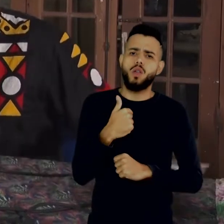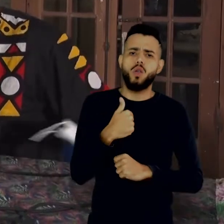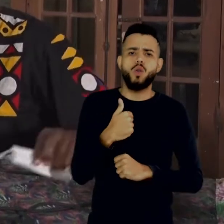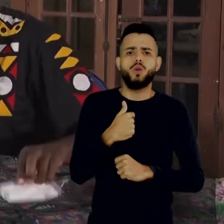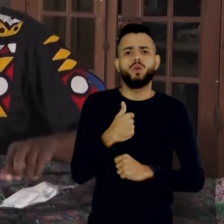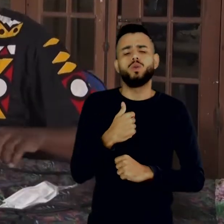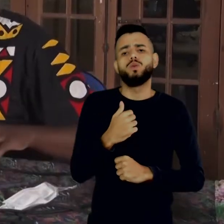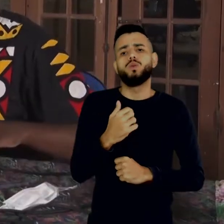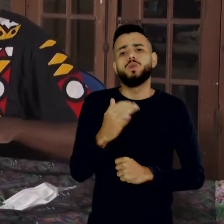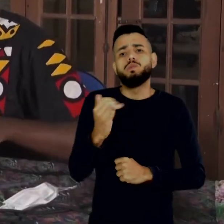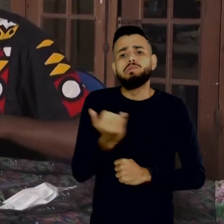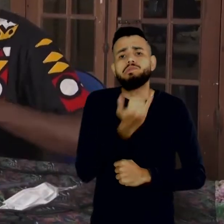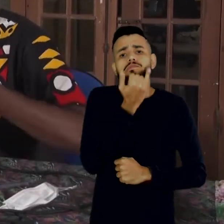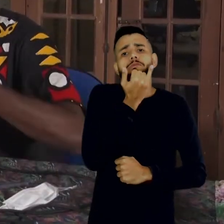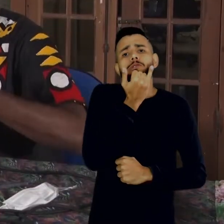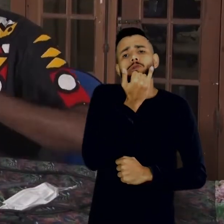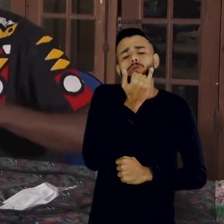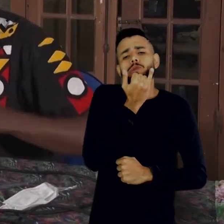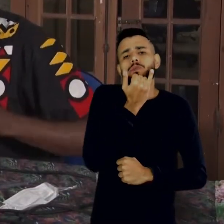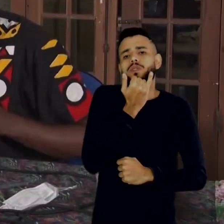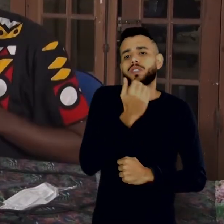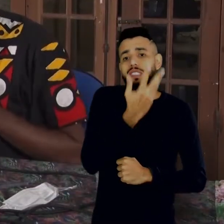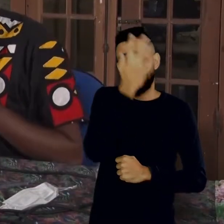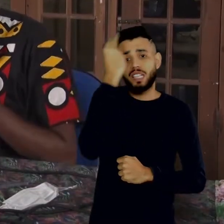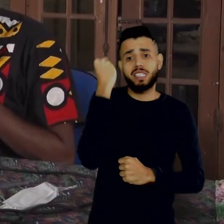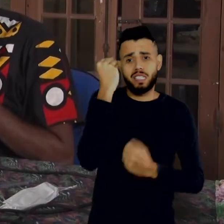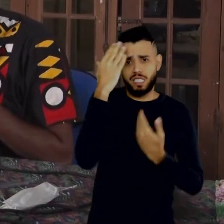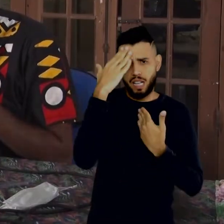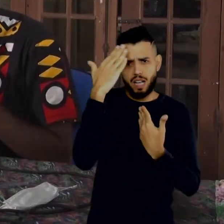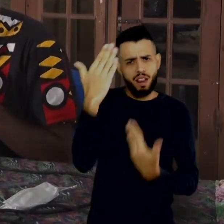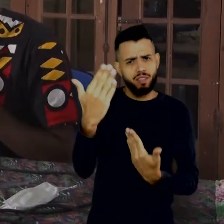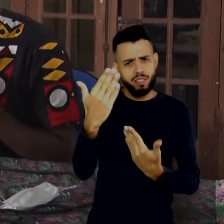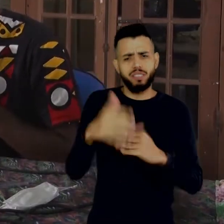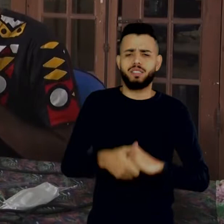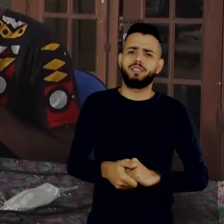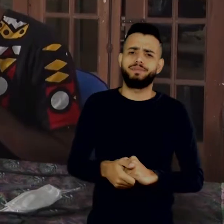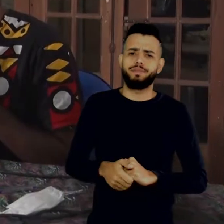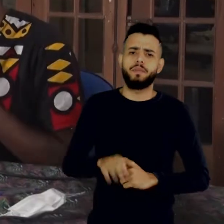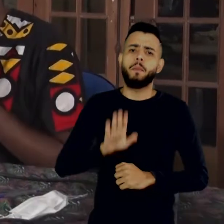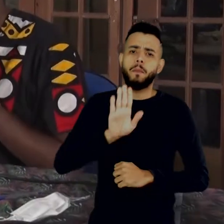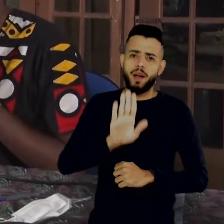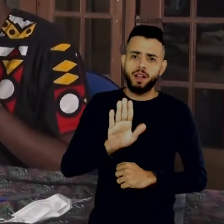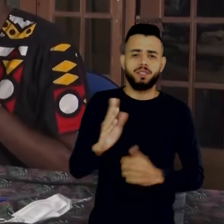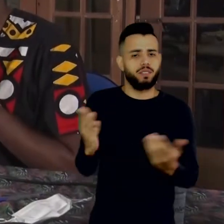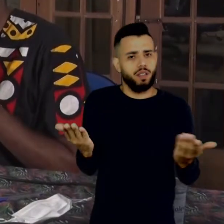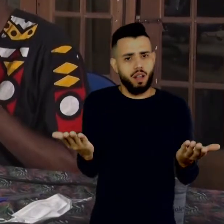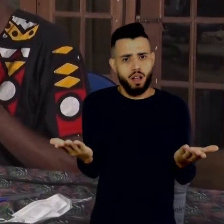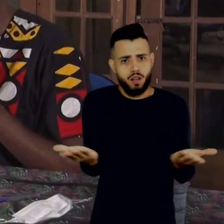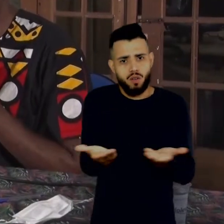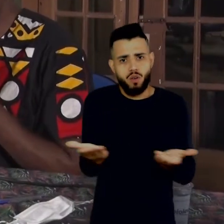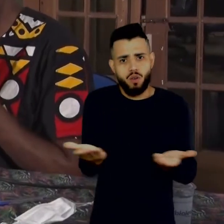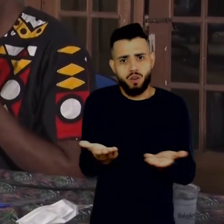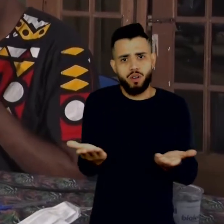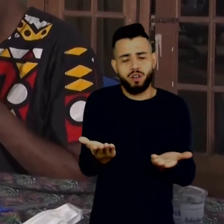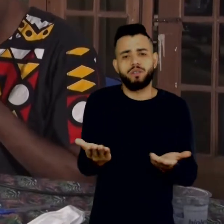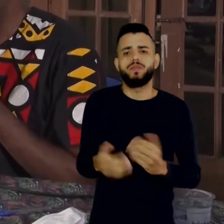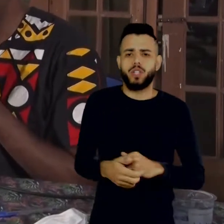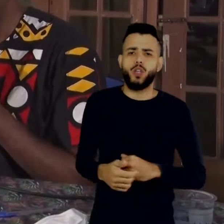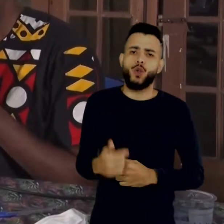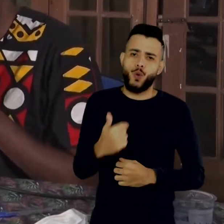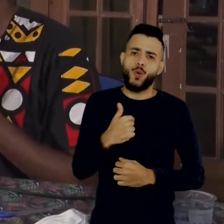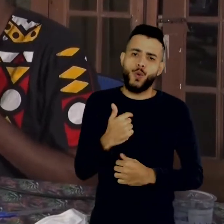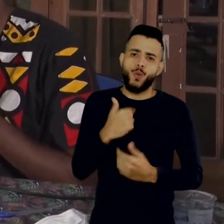uma indelicadeza de não agradecer, né? Mas eu vou refazer isso,